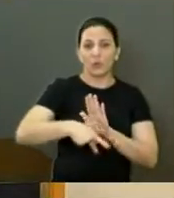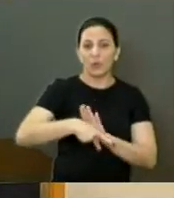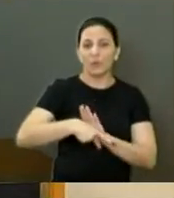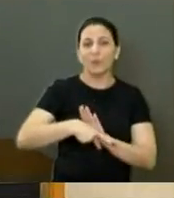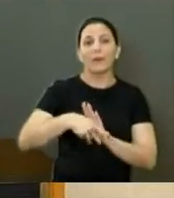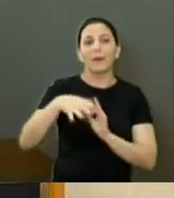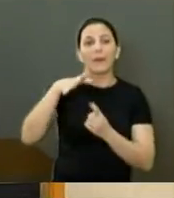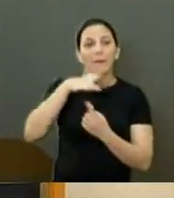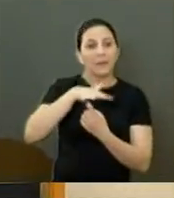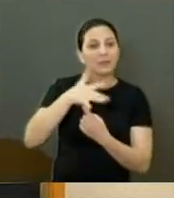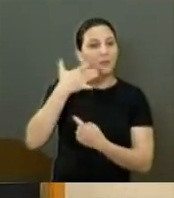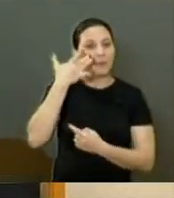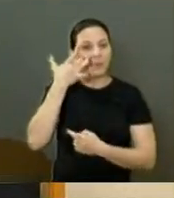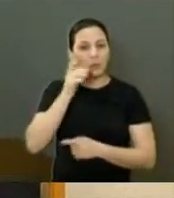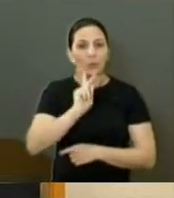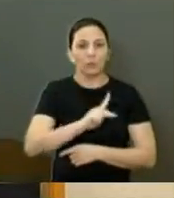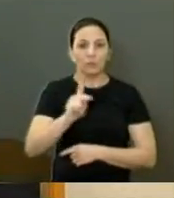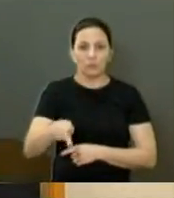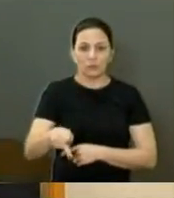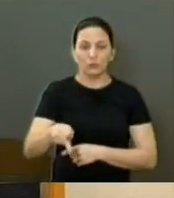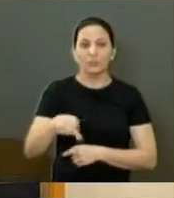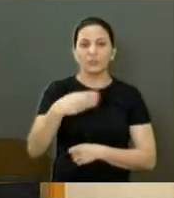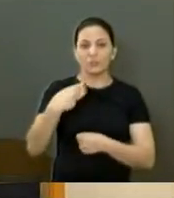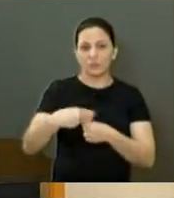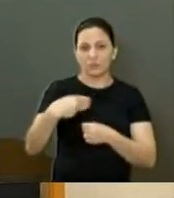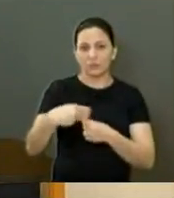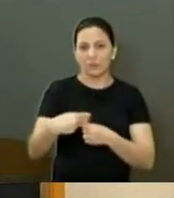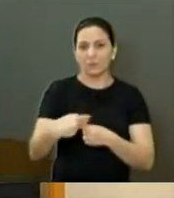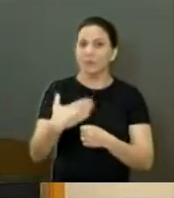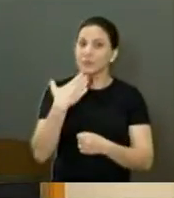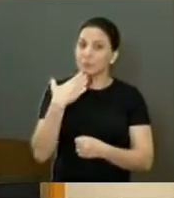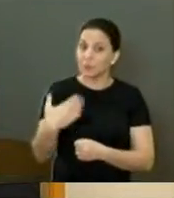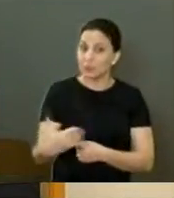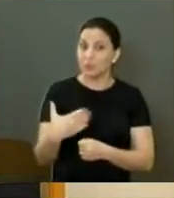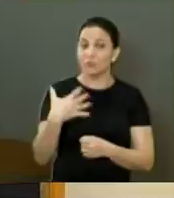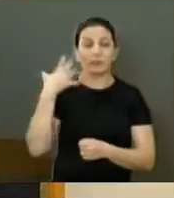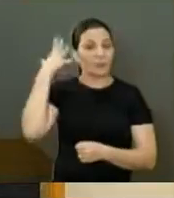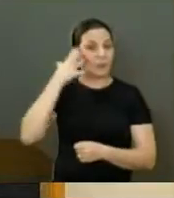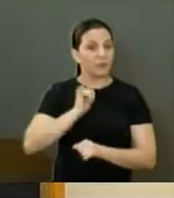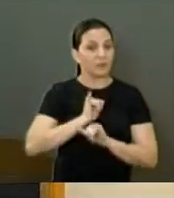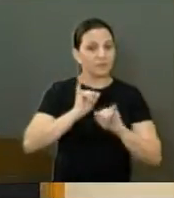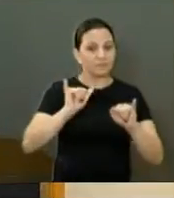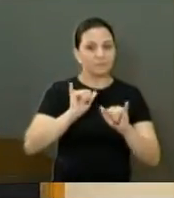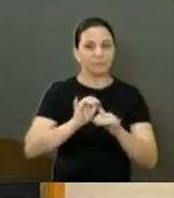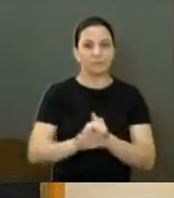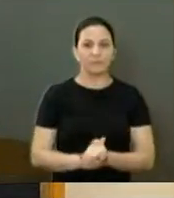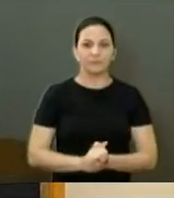Matão, para professores da rede municipal que solicitaram.